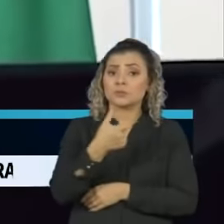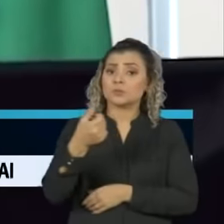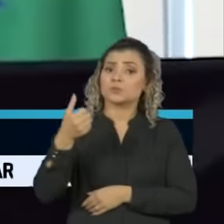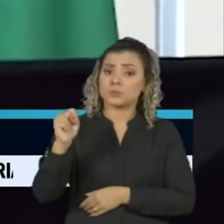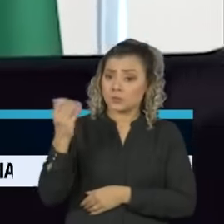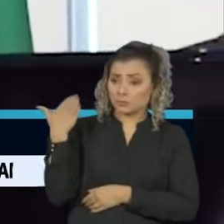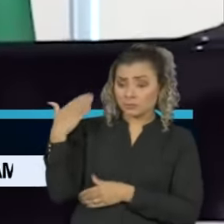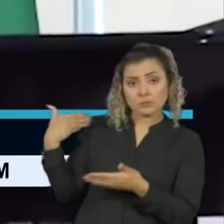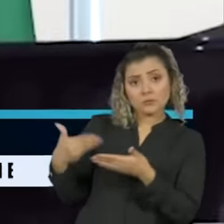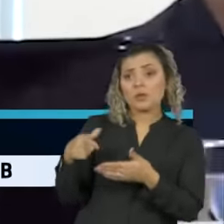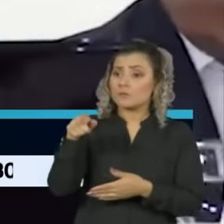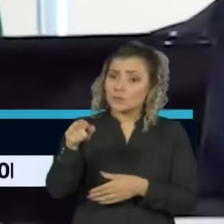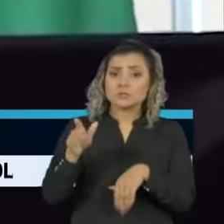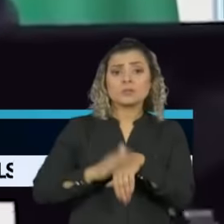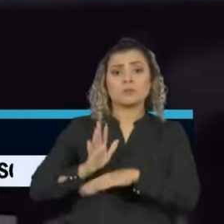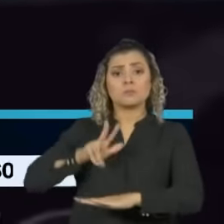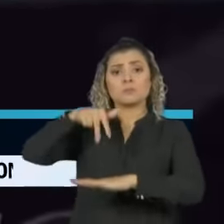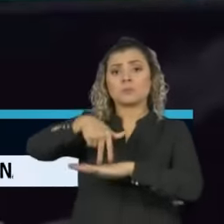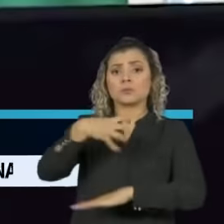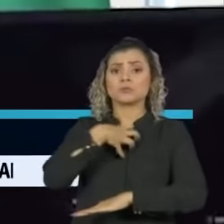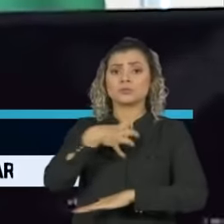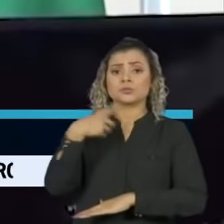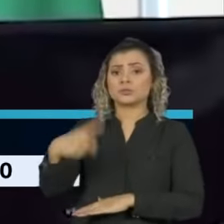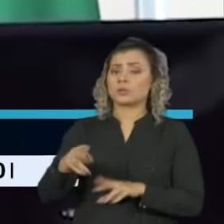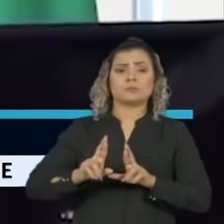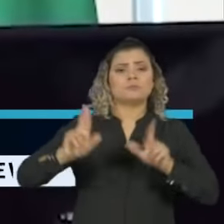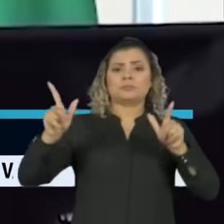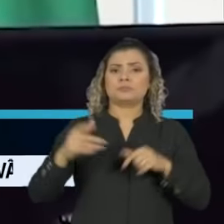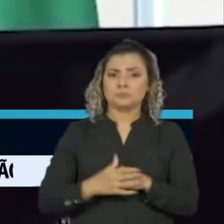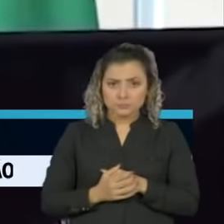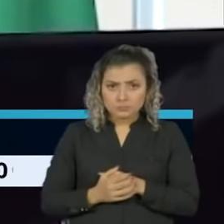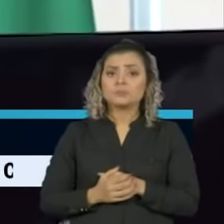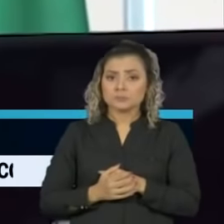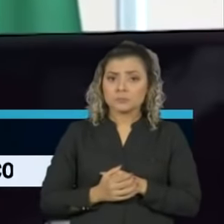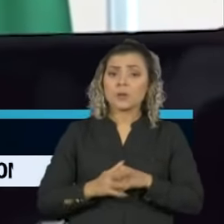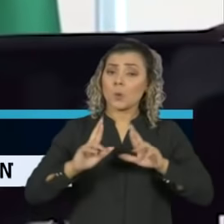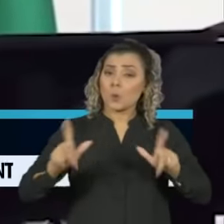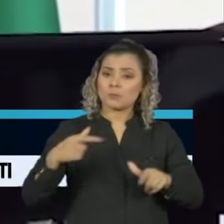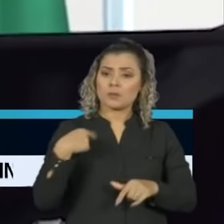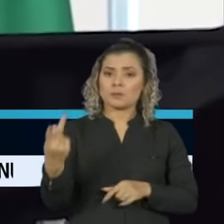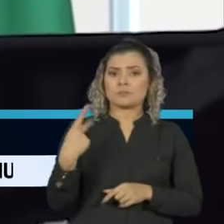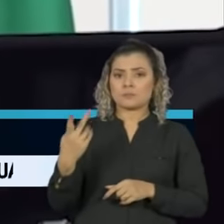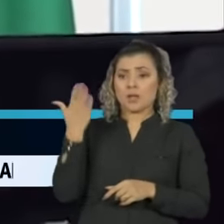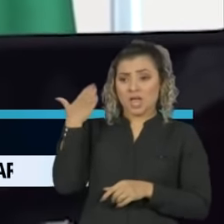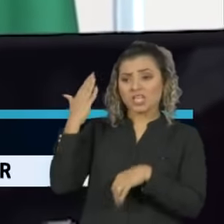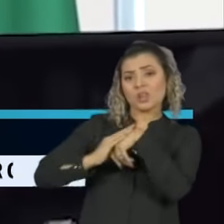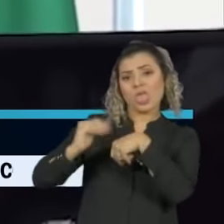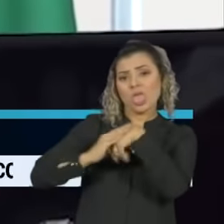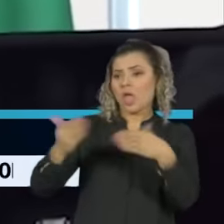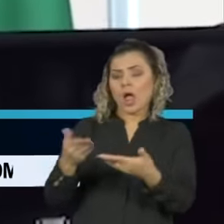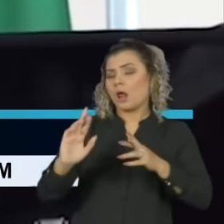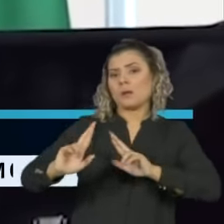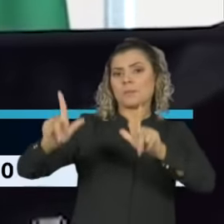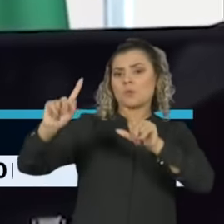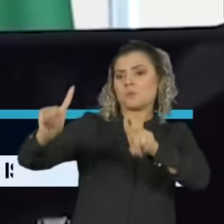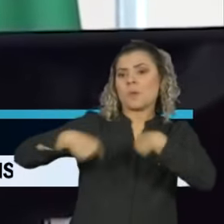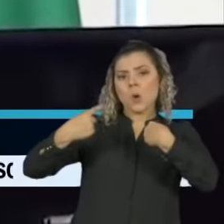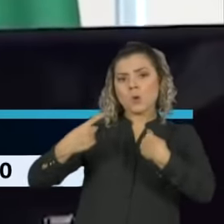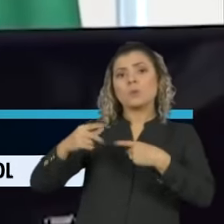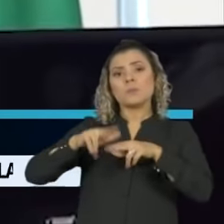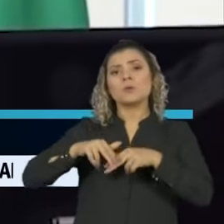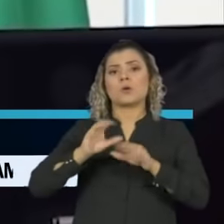2018, Vossa Excelência assumiu uma postura completamente diferente daquela que teve comigo, até por ocasião do meu pronunciamento